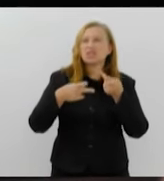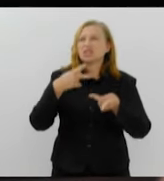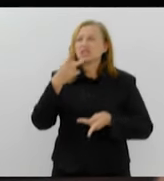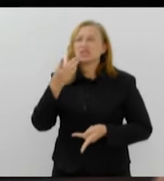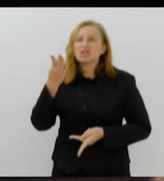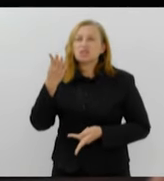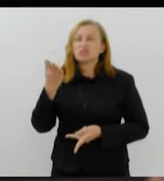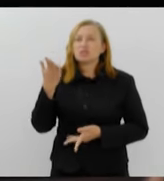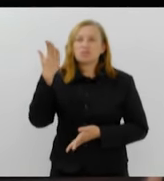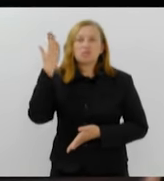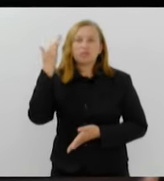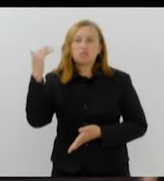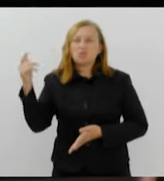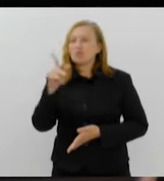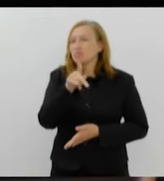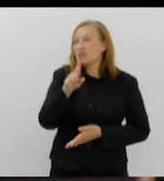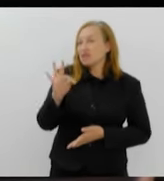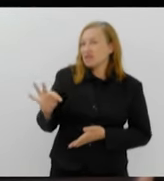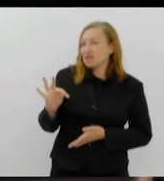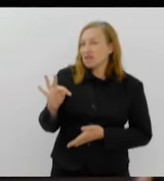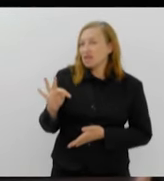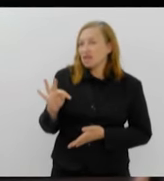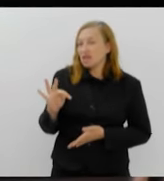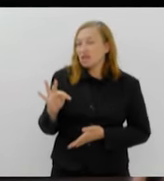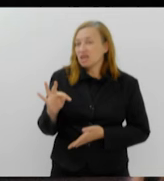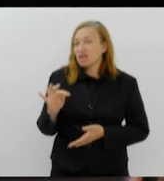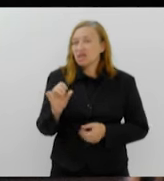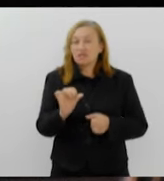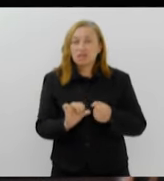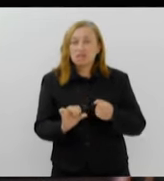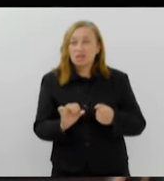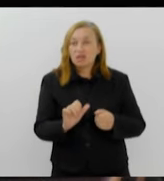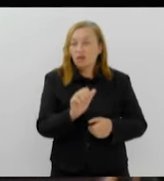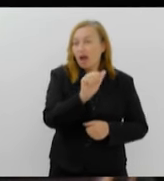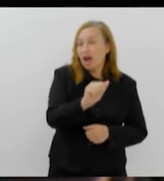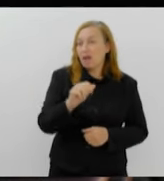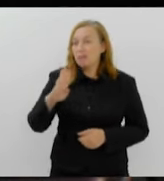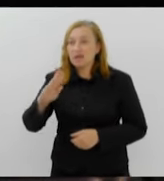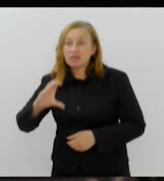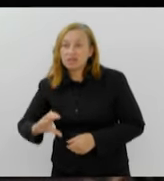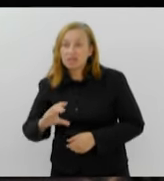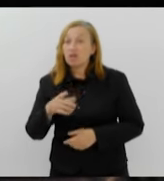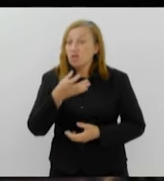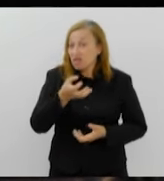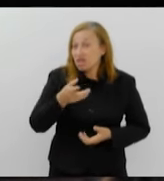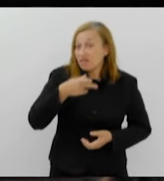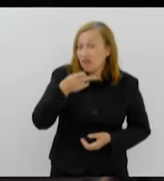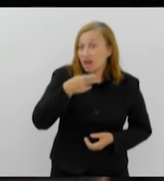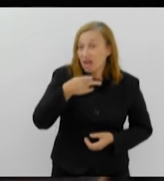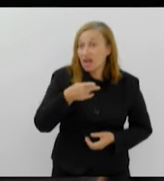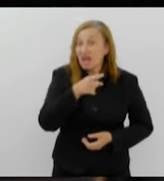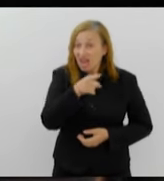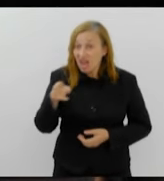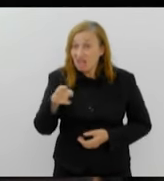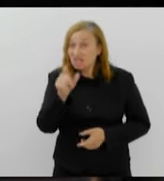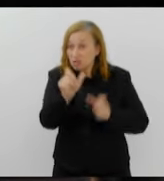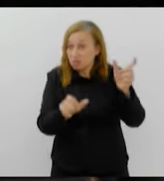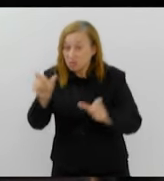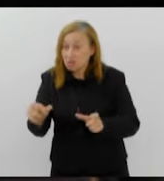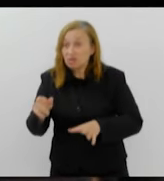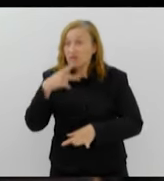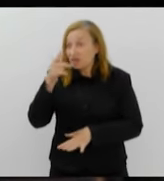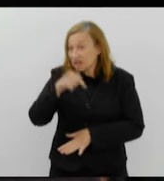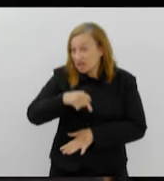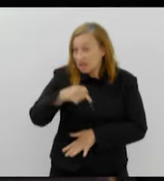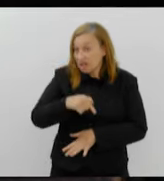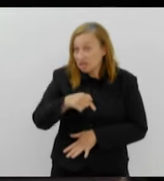PT né que tomaram essa ou aquela atitude queria dizer o seguinte essas pessoas que foram citadas